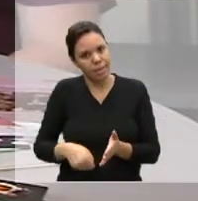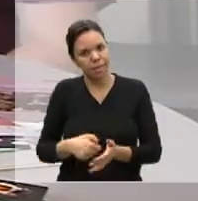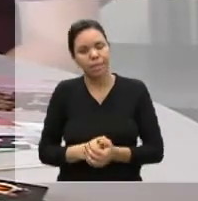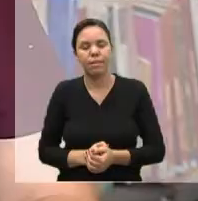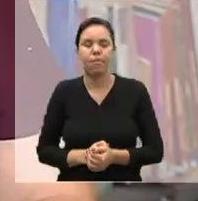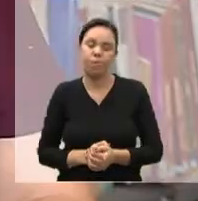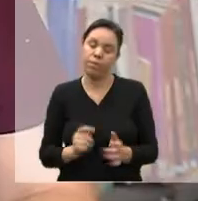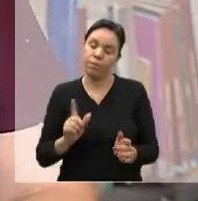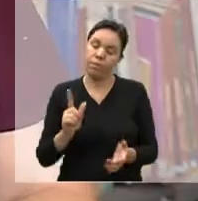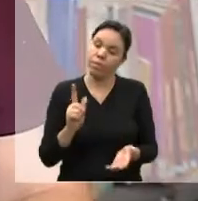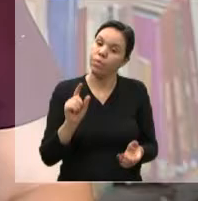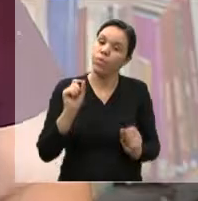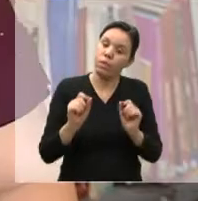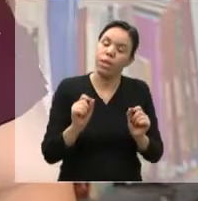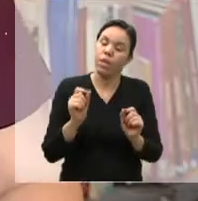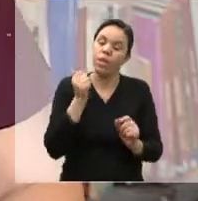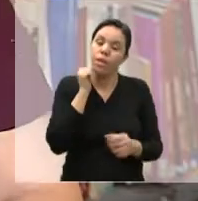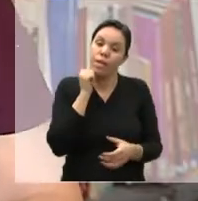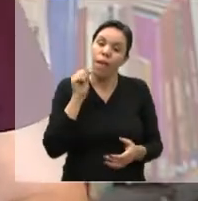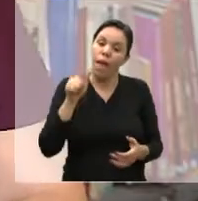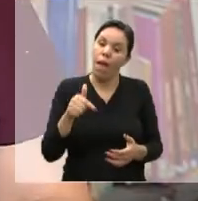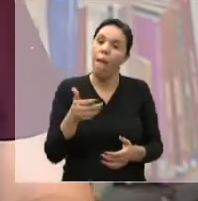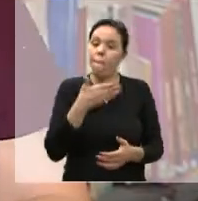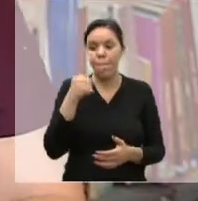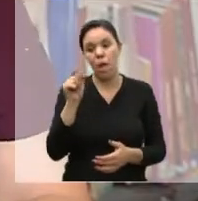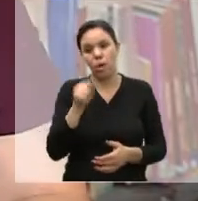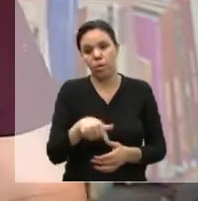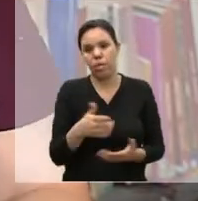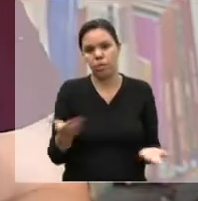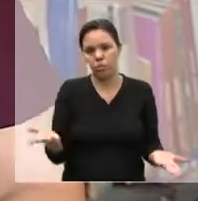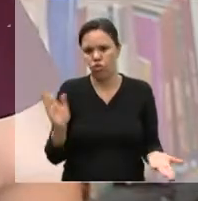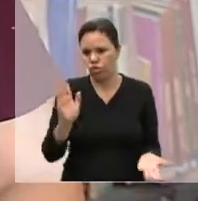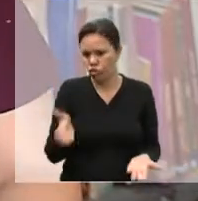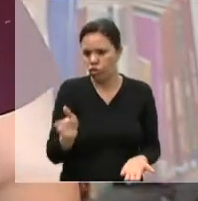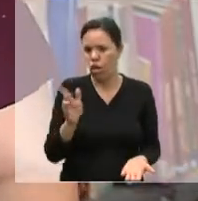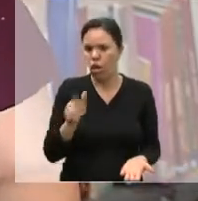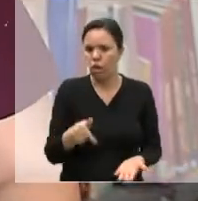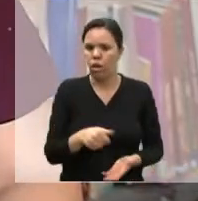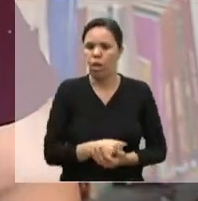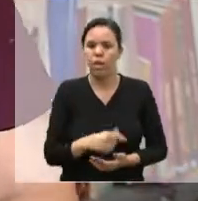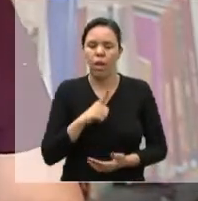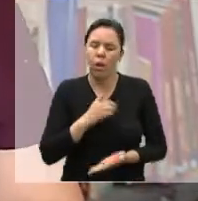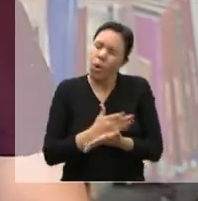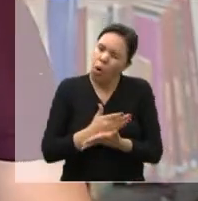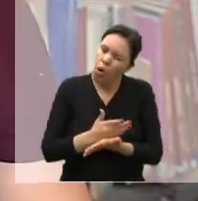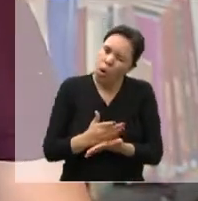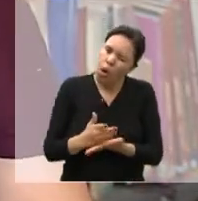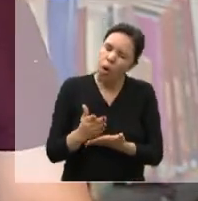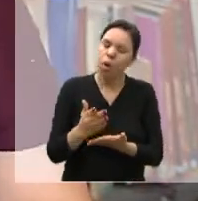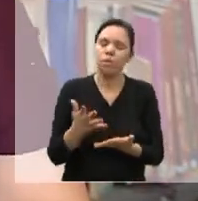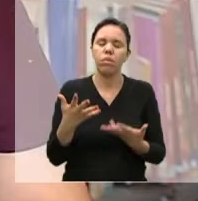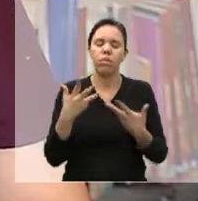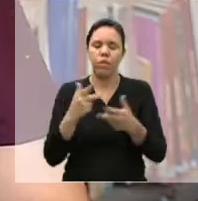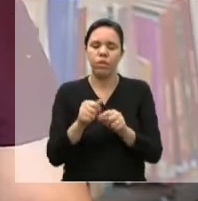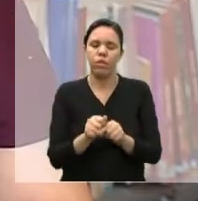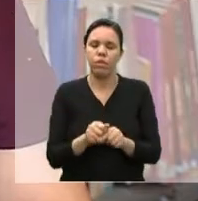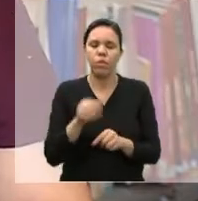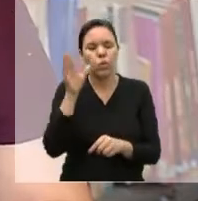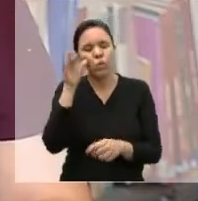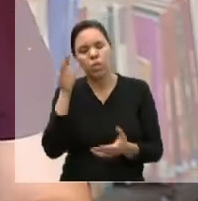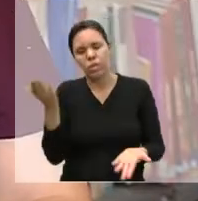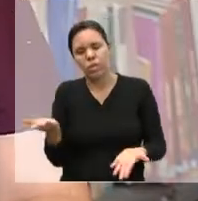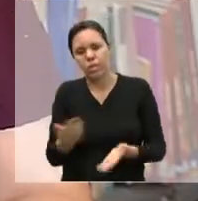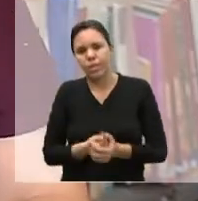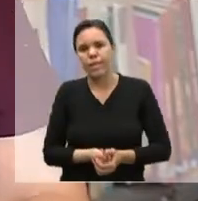É claro que a ciência é muito mais aprimorada do que isso, mas isso já é um indício, um comecinho desse gosto, dessa curiosidade